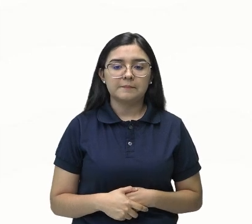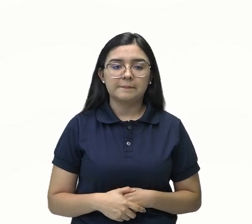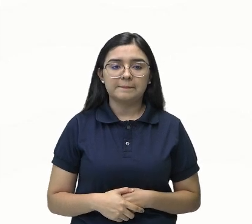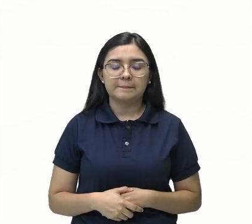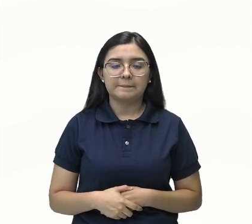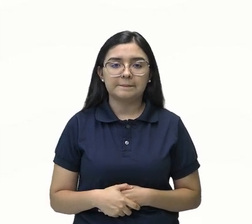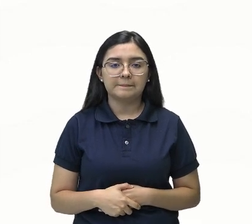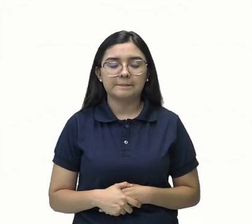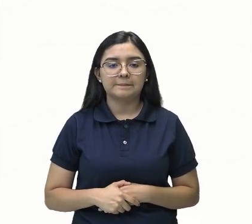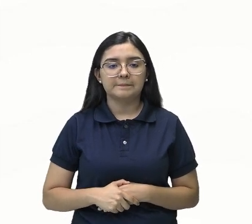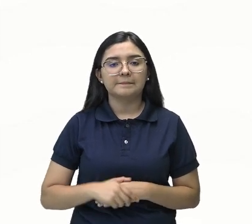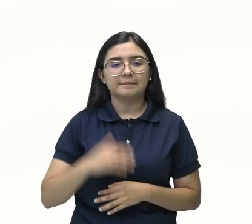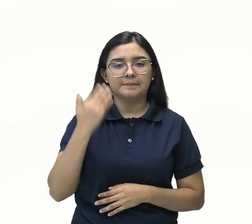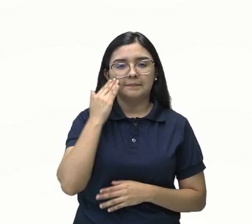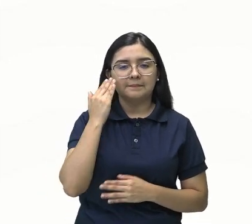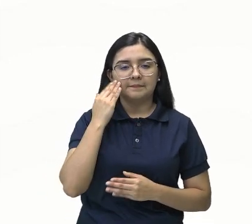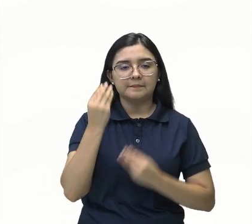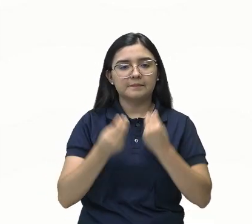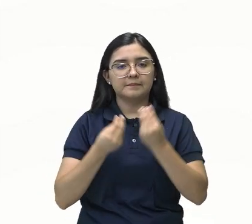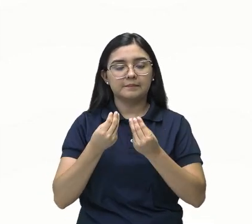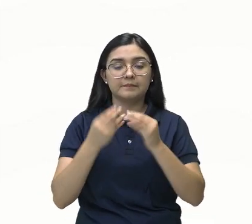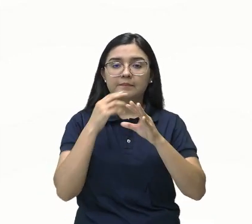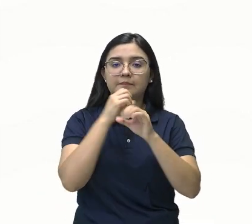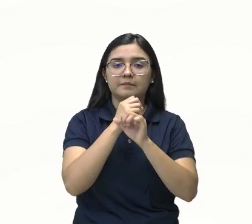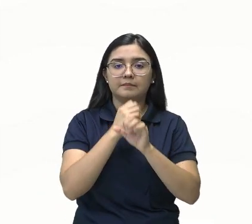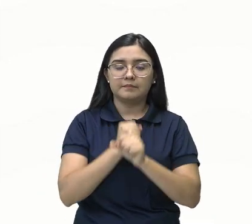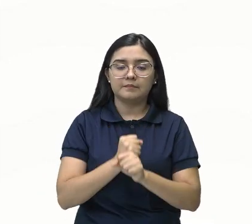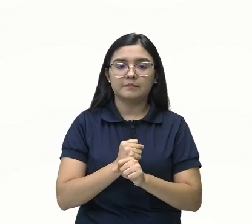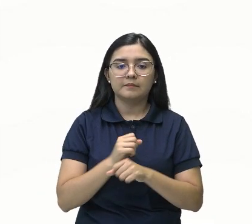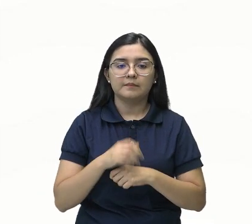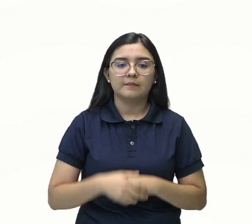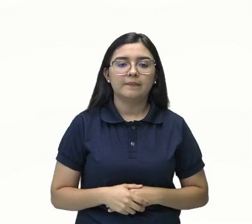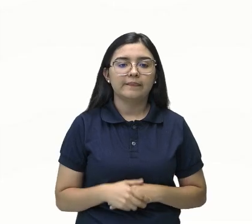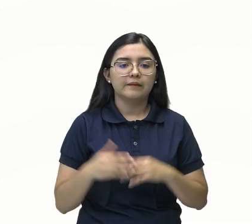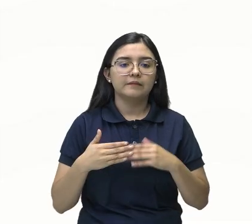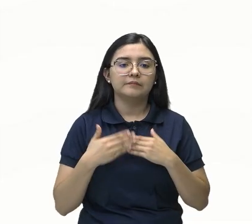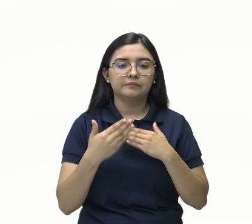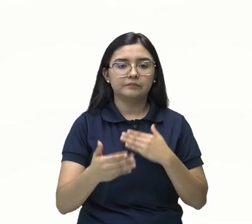2,52. Deu para entender como é que funciona? Vamos lá,